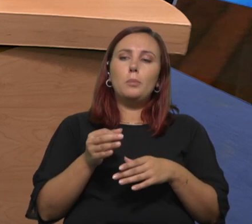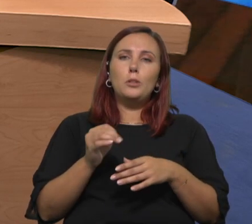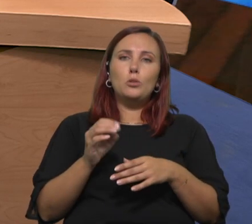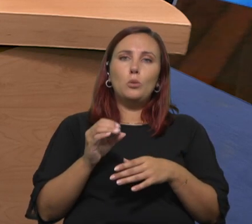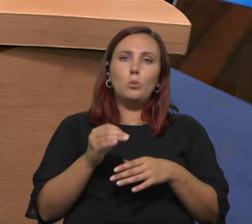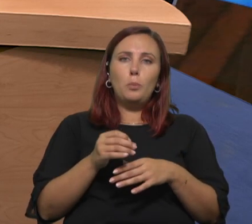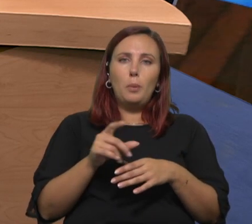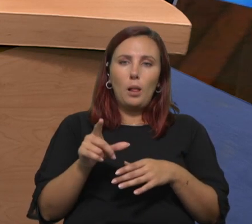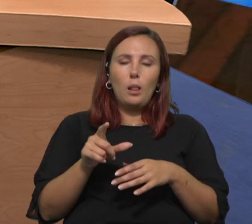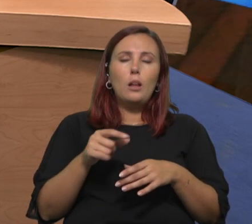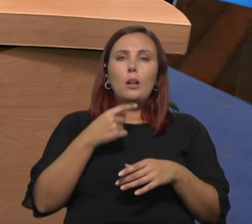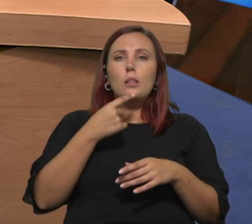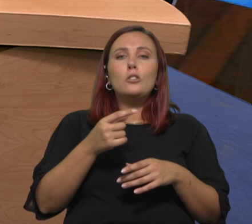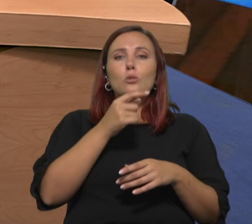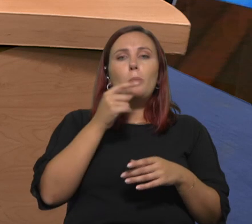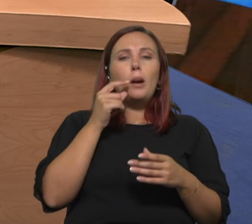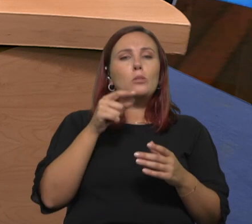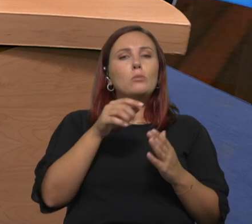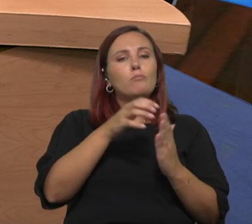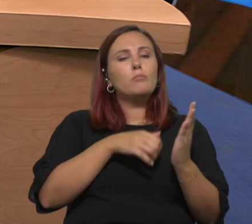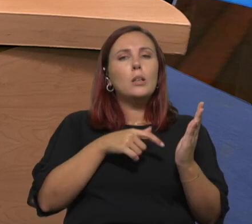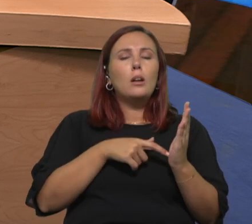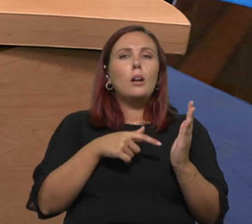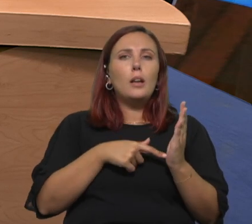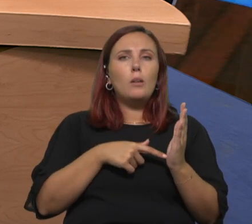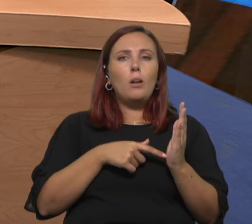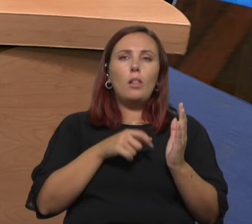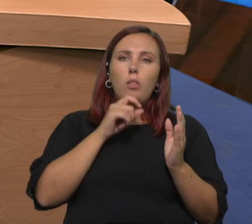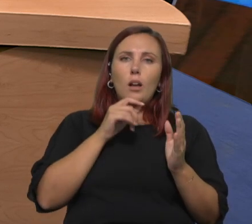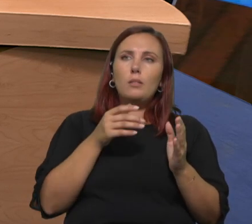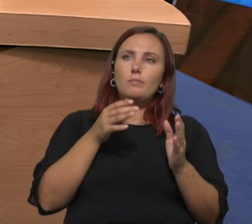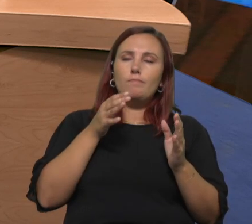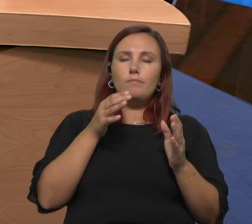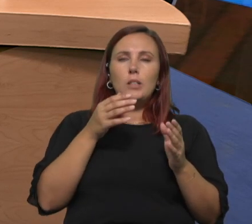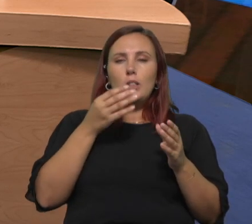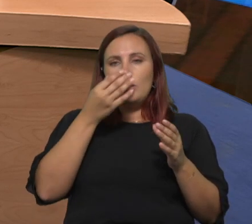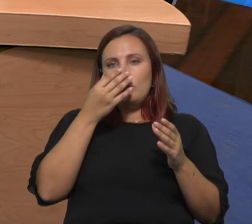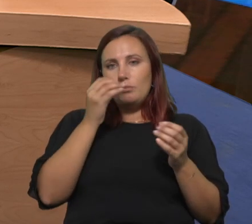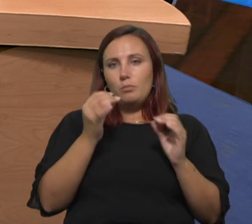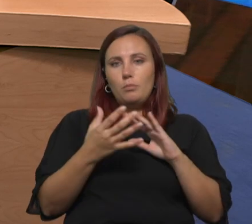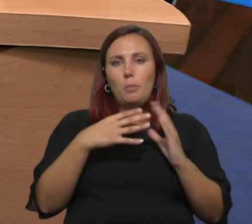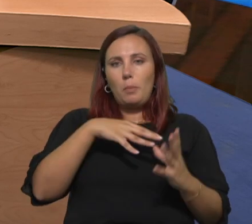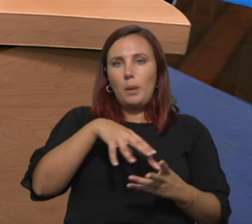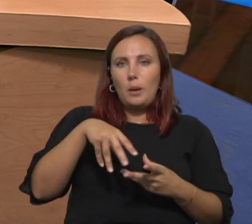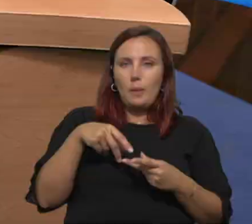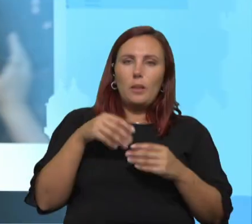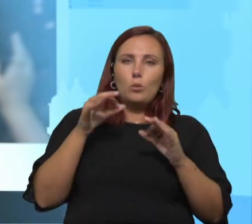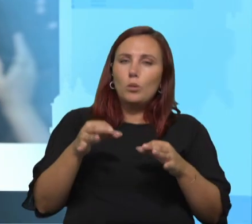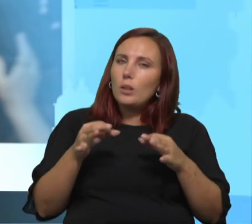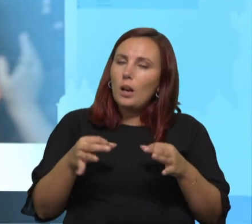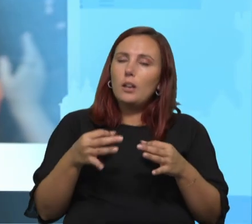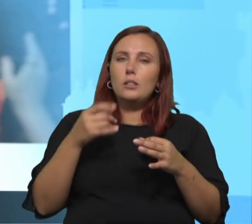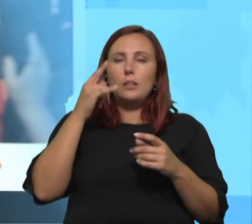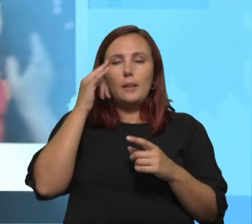como oportunidade de afirmar a centralidade da pessoa, de cuidar do planeta e sempre também nesta